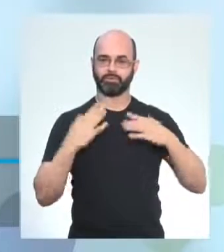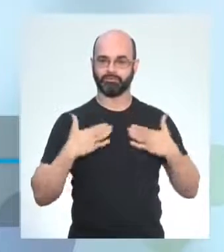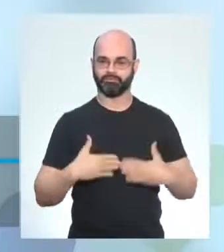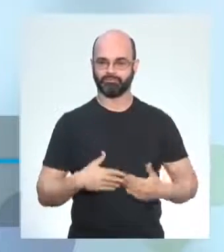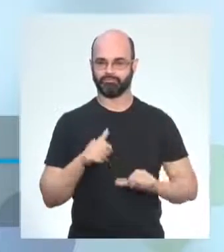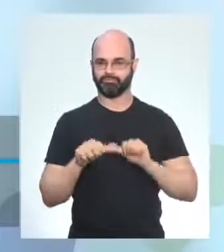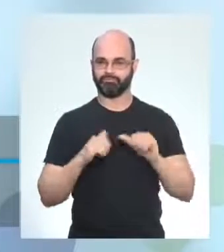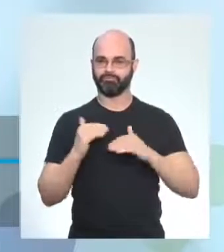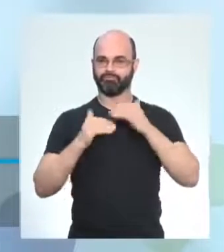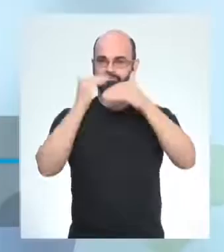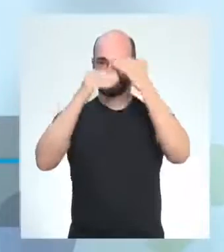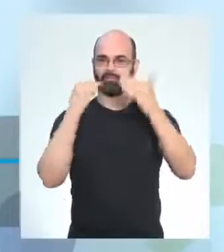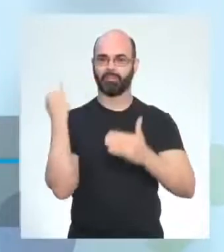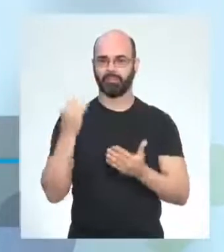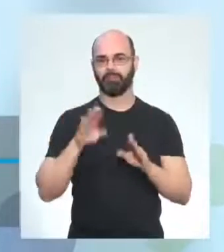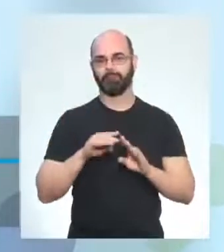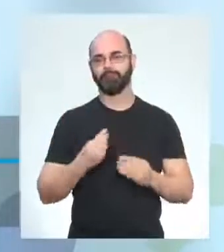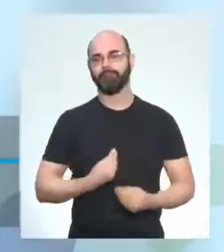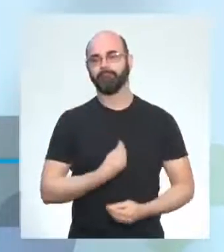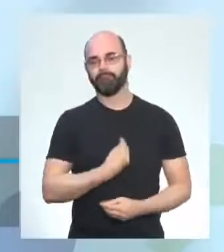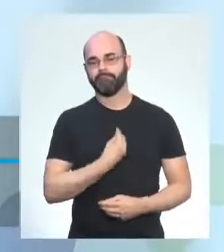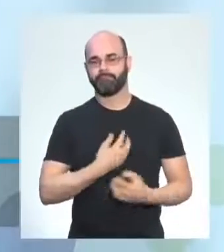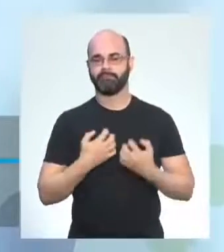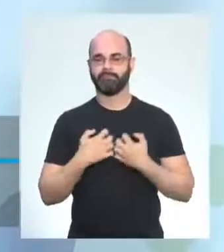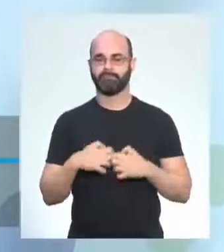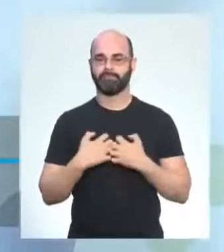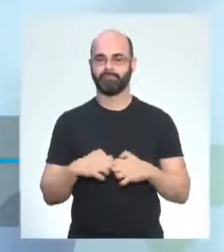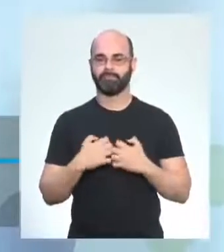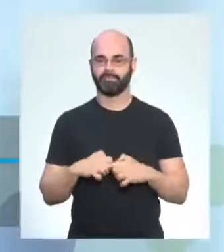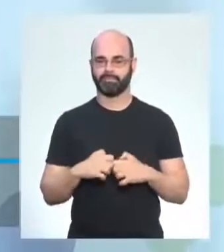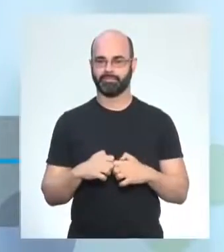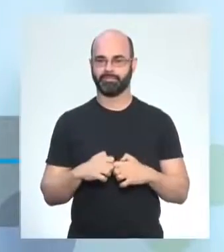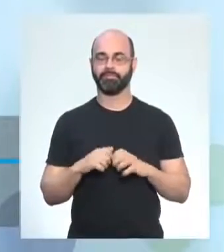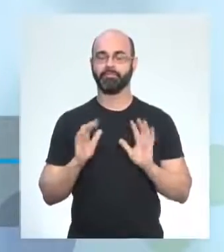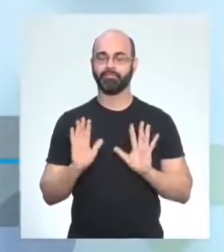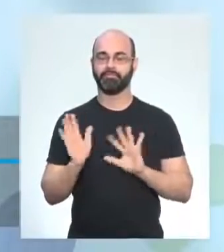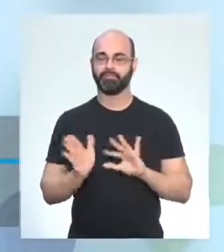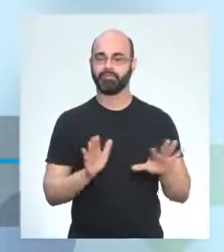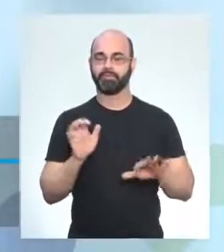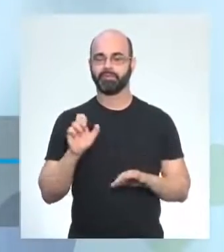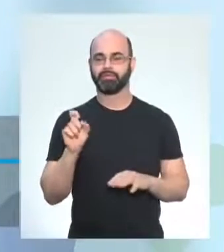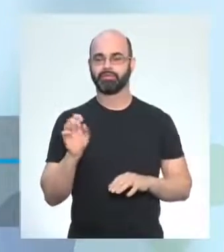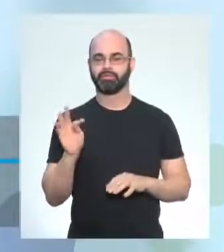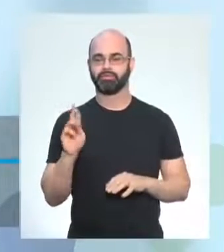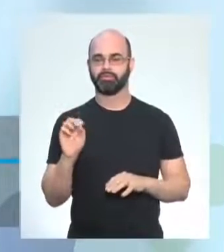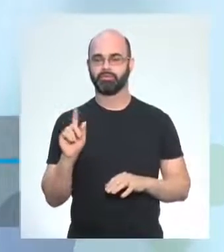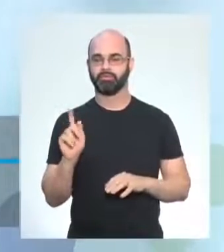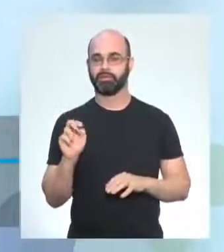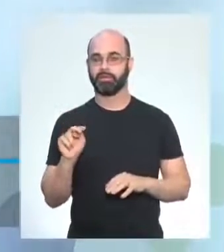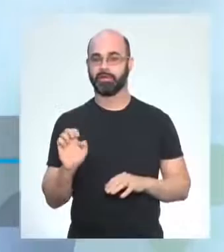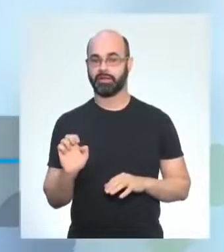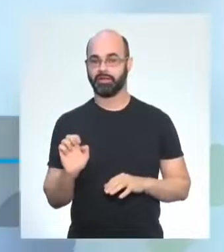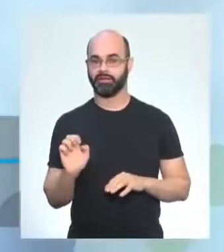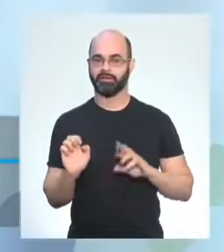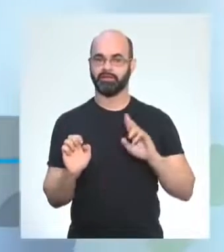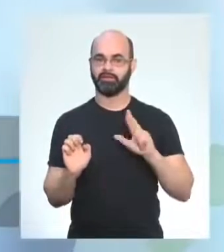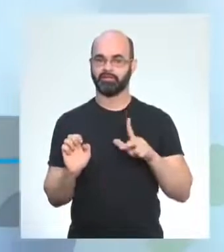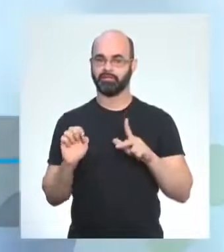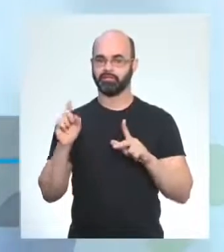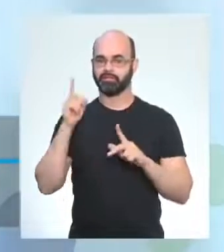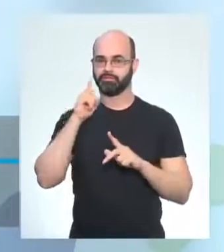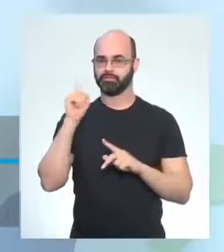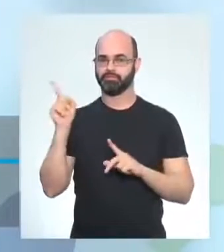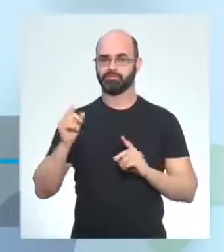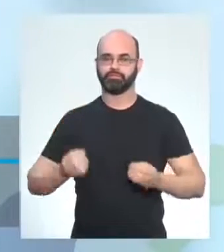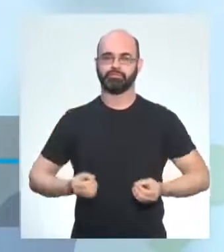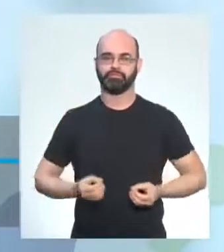E para o funcionamento do corpo. Agora, quando a gente fala de estrogênio, né? A gente está falando lá, ó, do ovário,